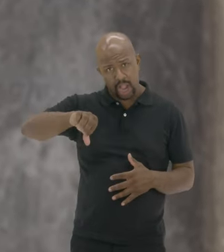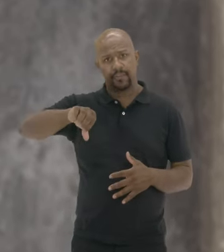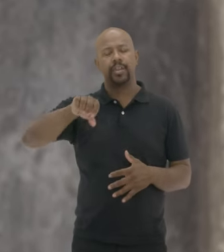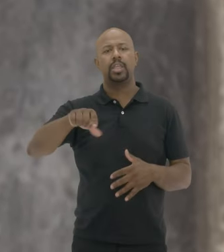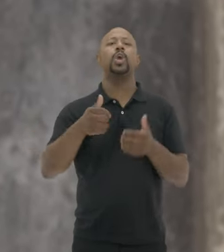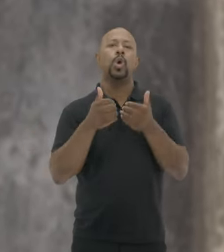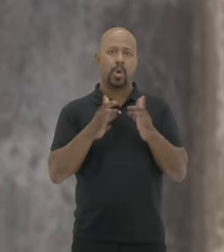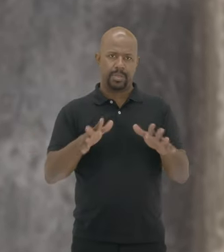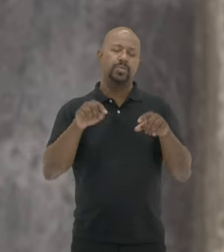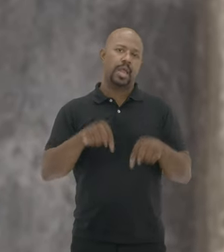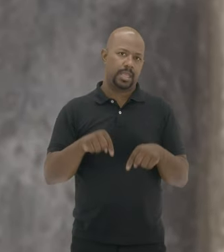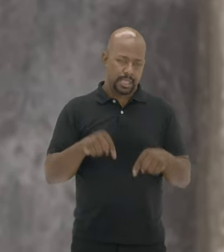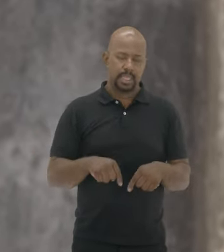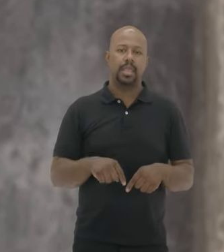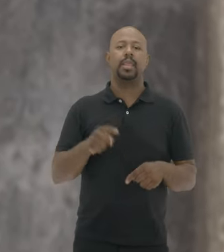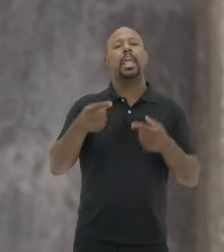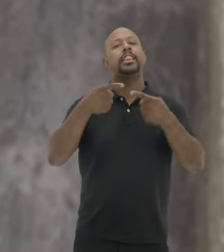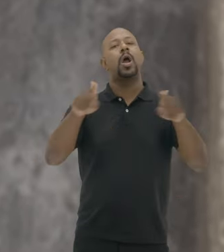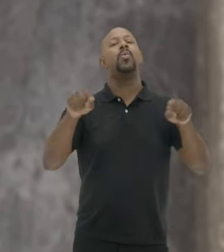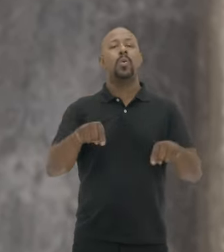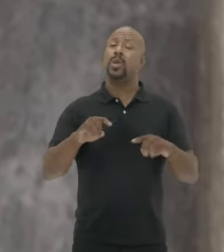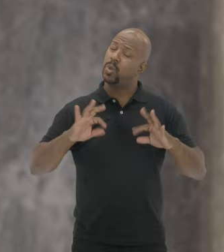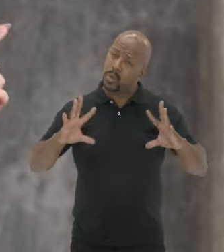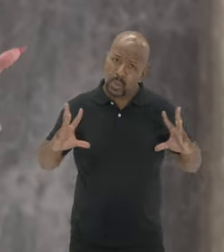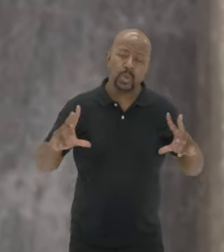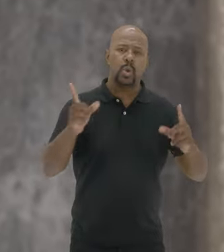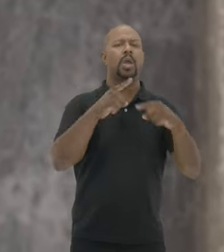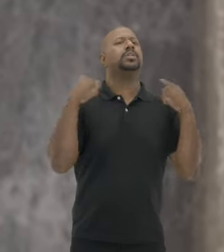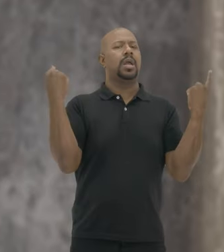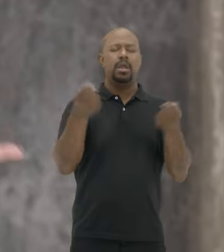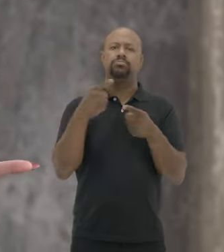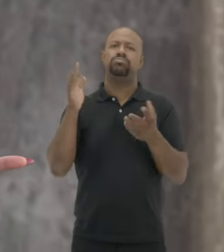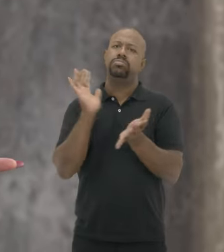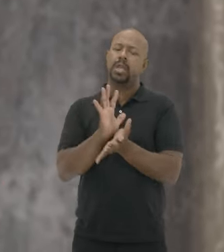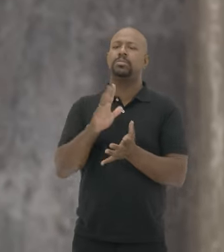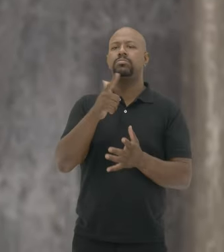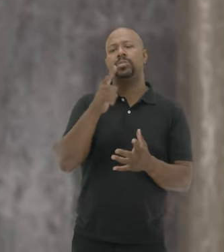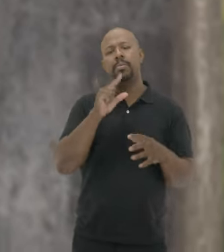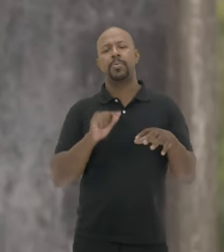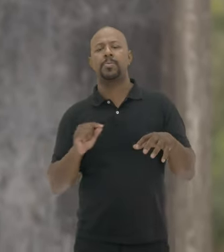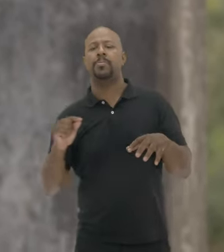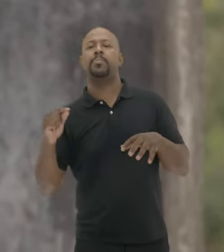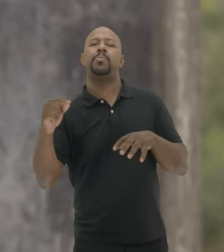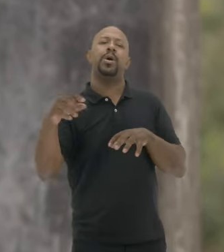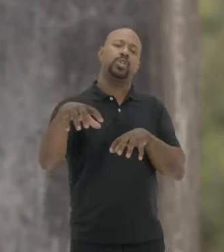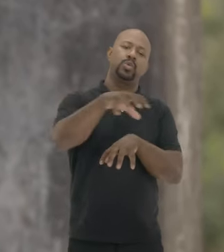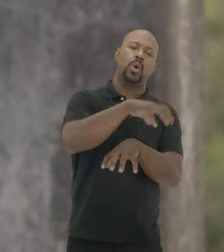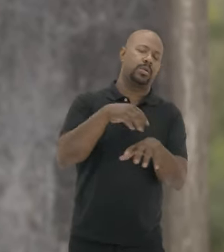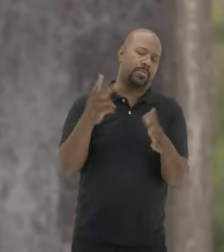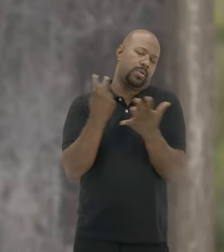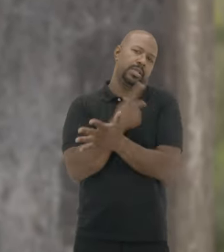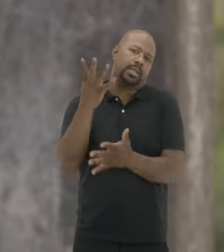e 19 que começou aqui né inaugurou aqui aí toda a comunidade se localizando entorno igual acontece